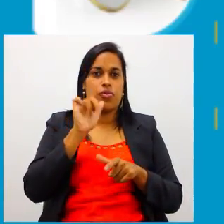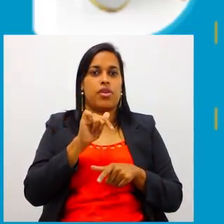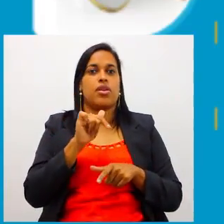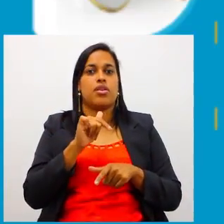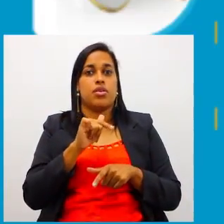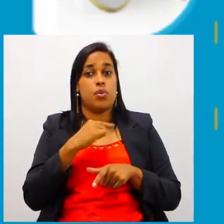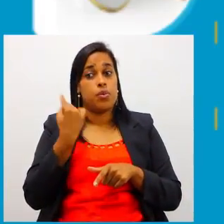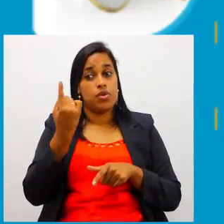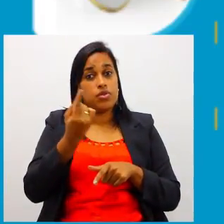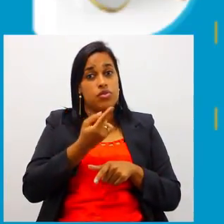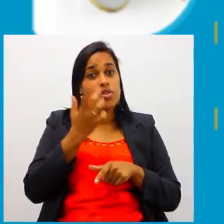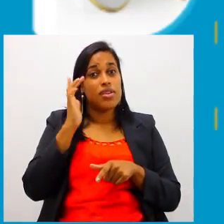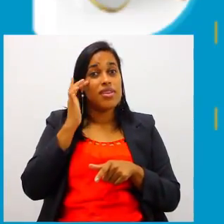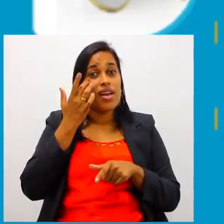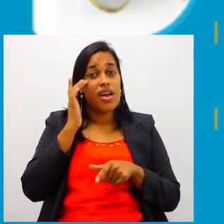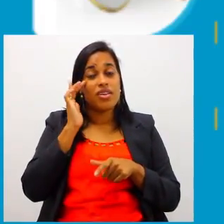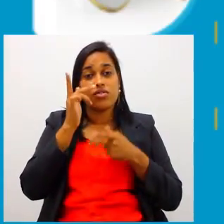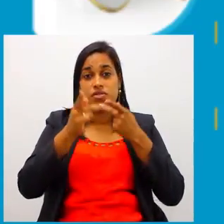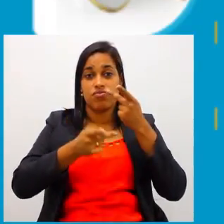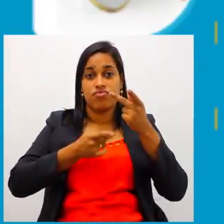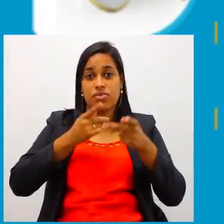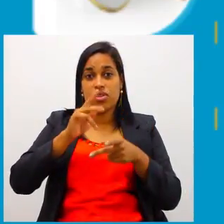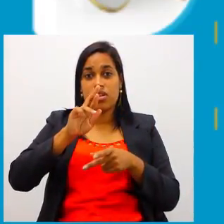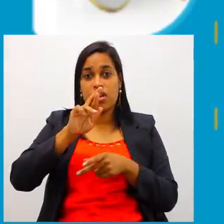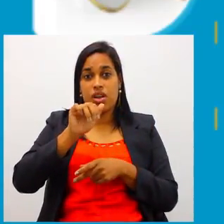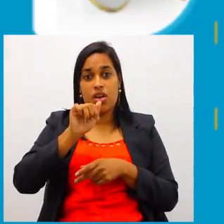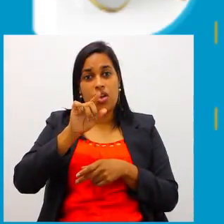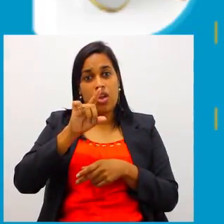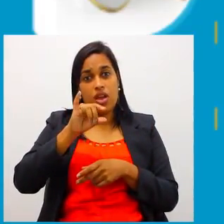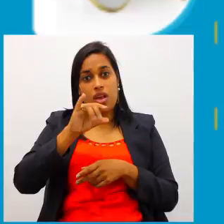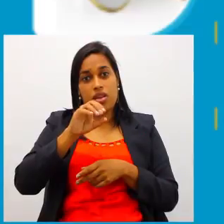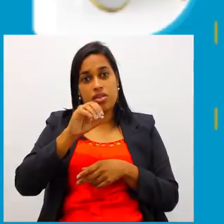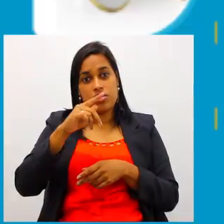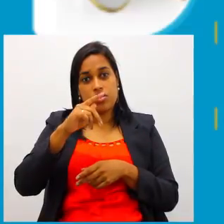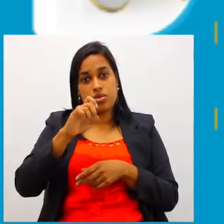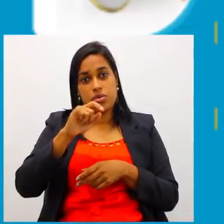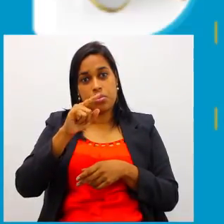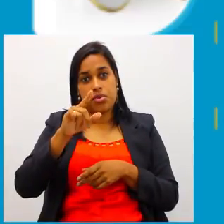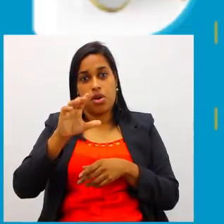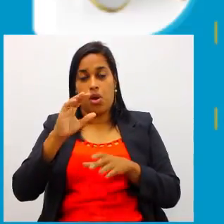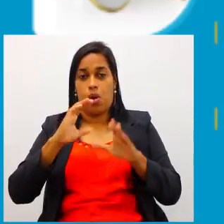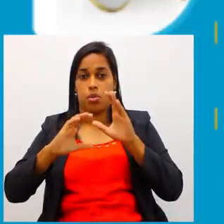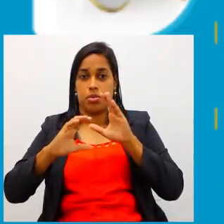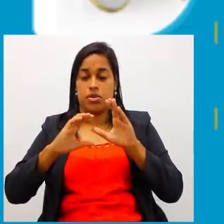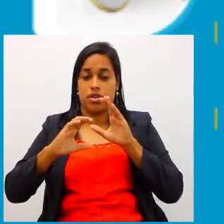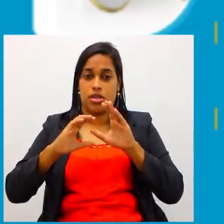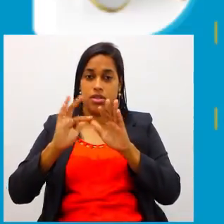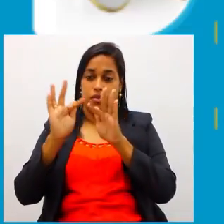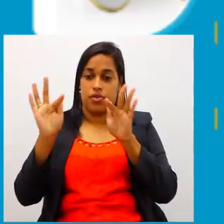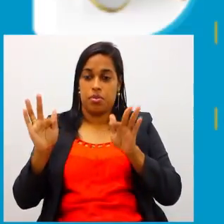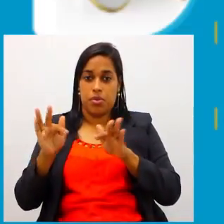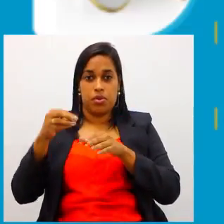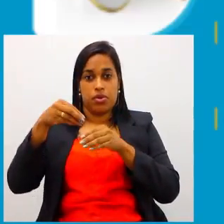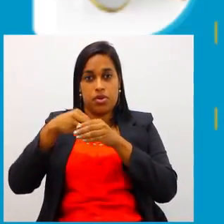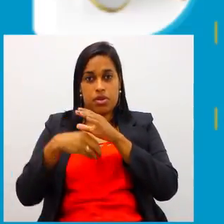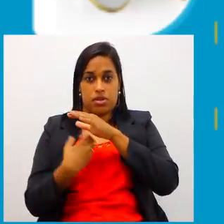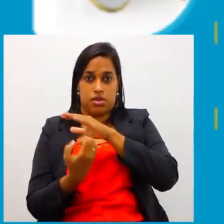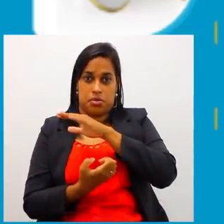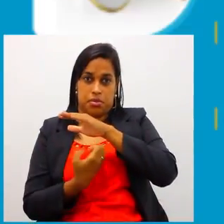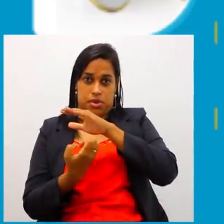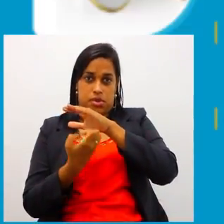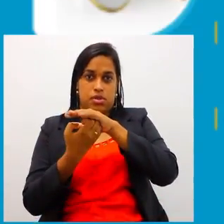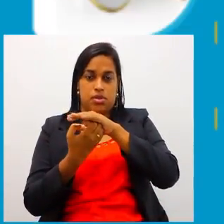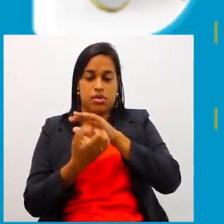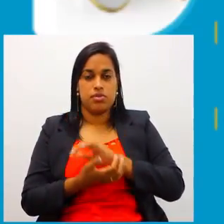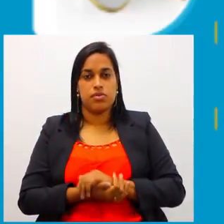coisa, nós estabelecemos aquilo que nós chamamos de rádio peão, é a comunicação informal dentro das empresas. Outra coisa importante também é